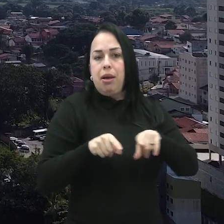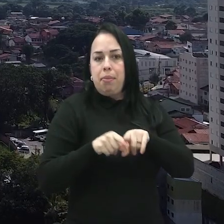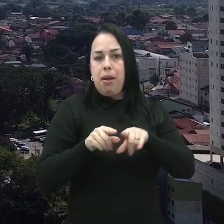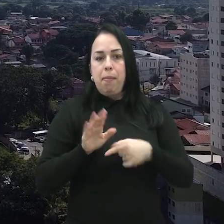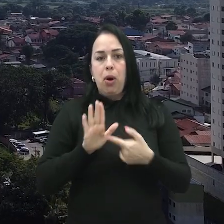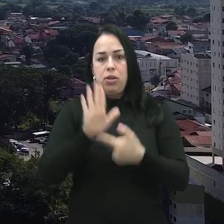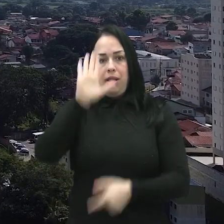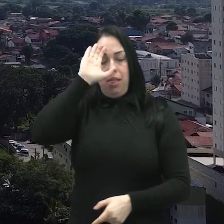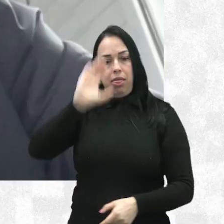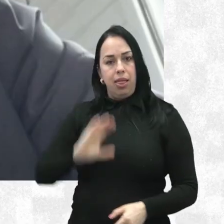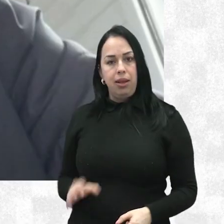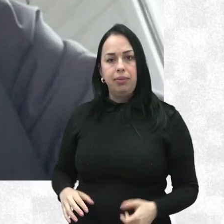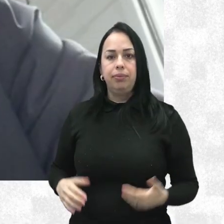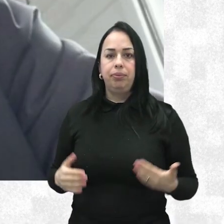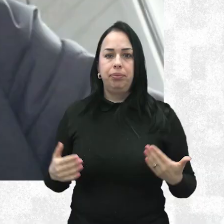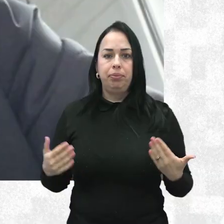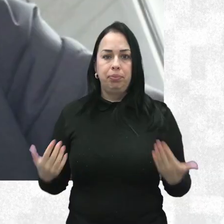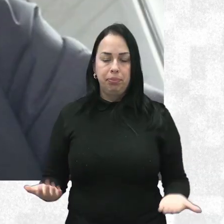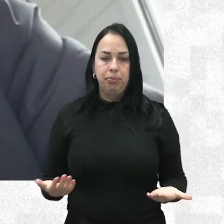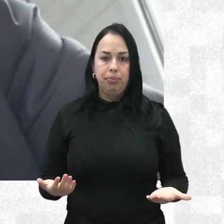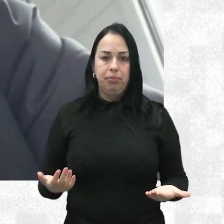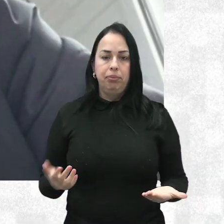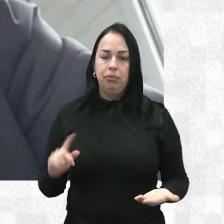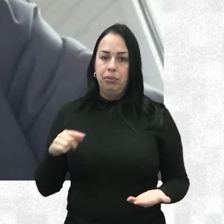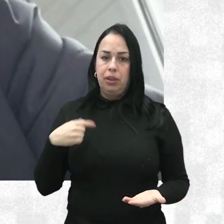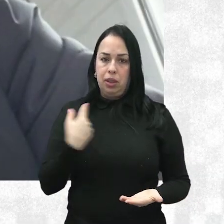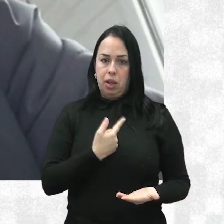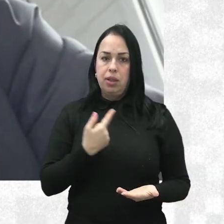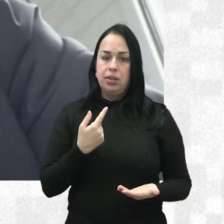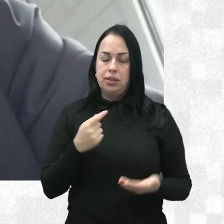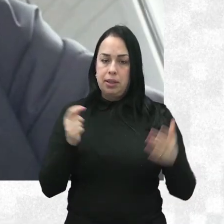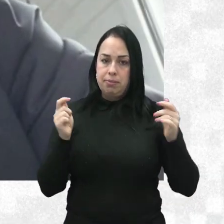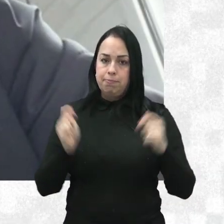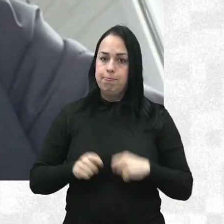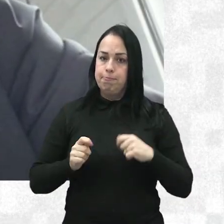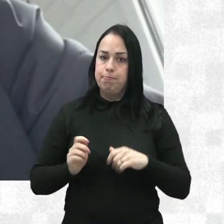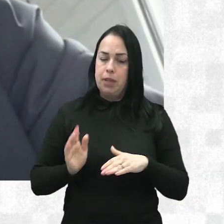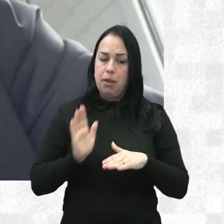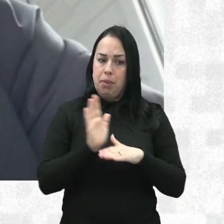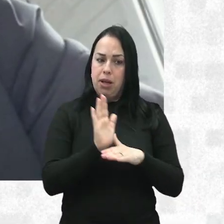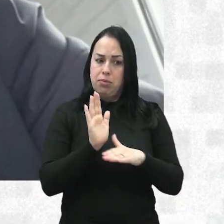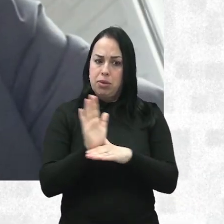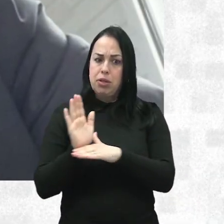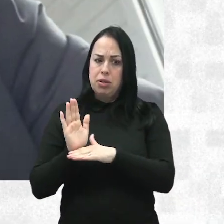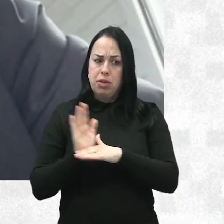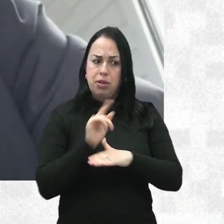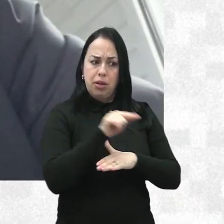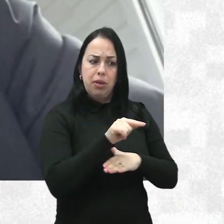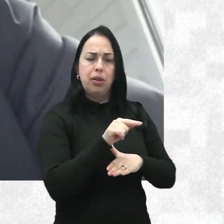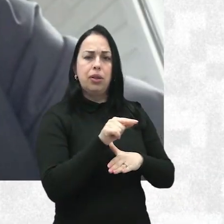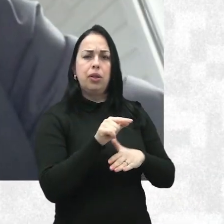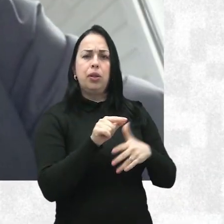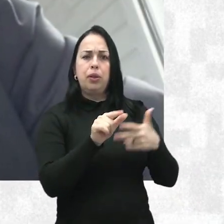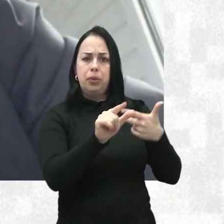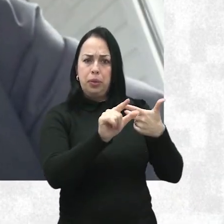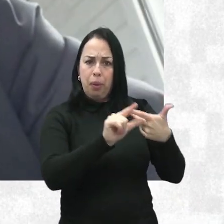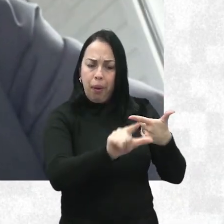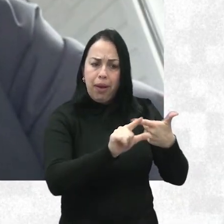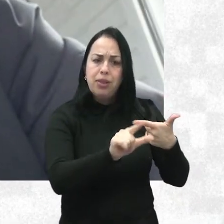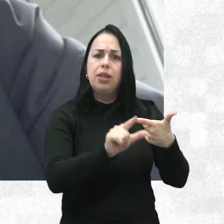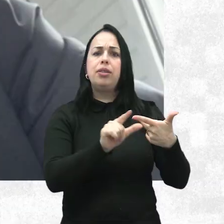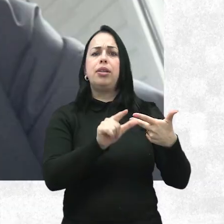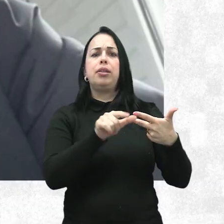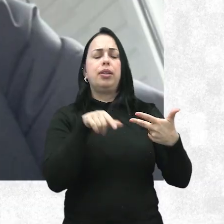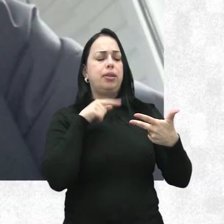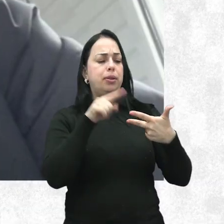da cidadania. De modo que nós possamos contribuir também para o bom funcionamento do Poder Legislativo, para o